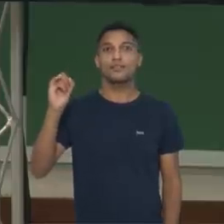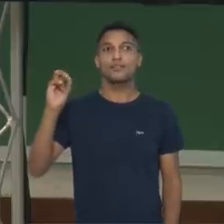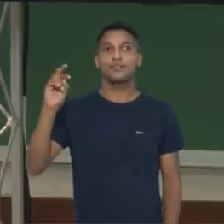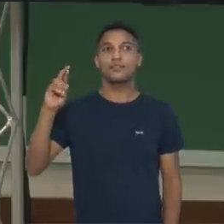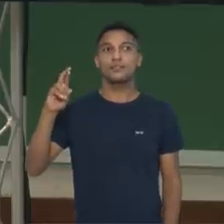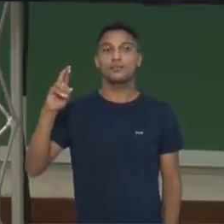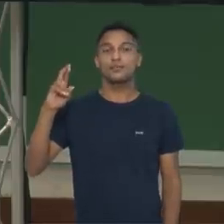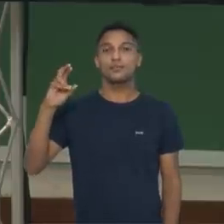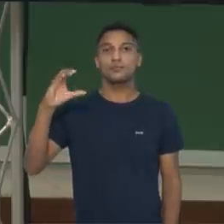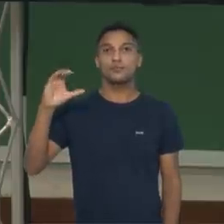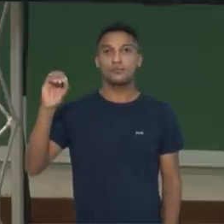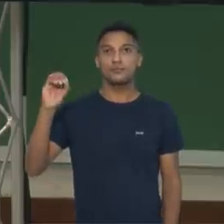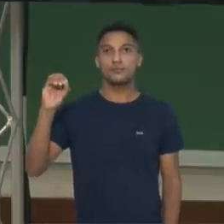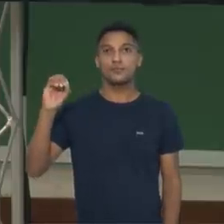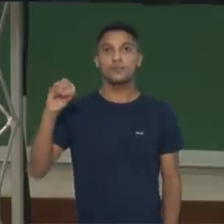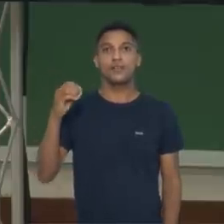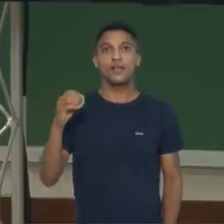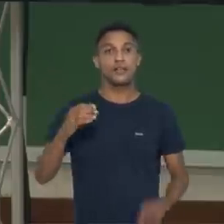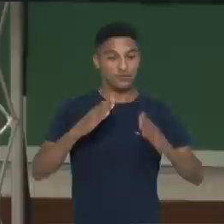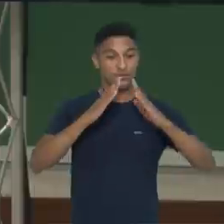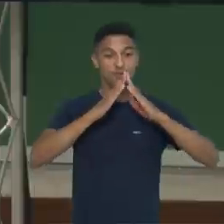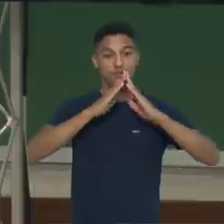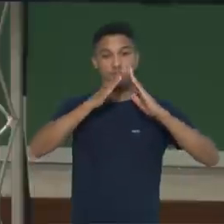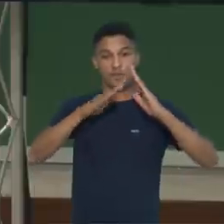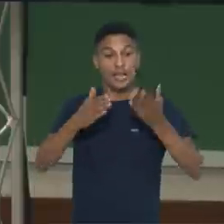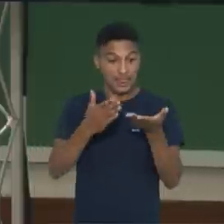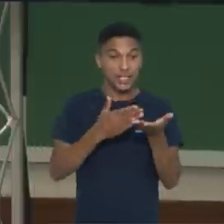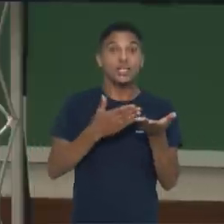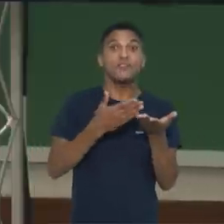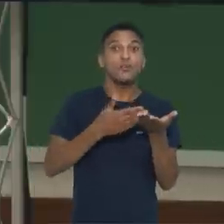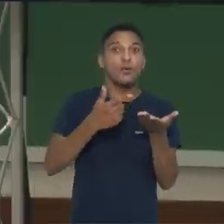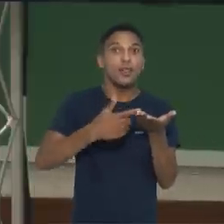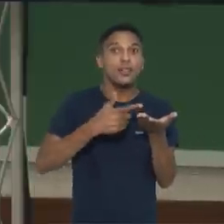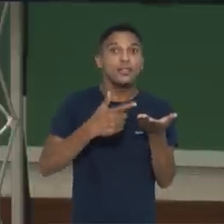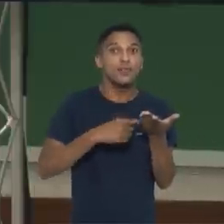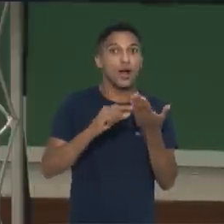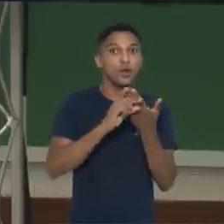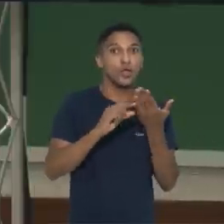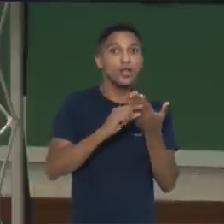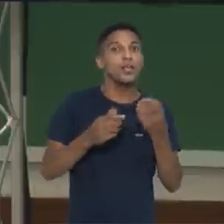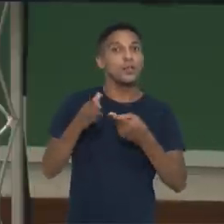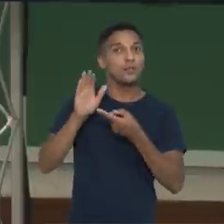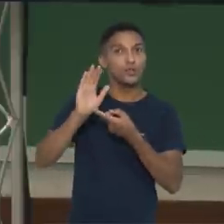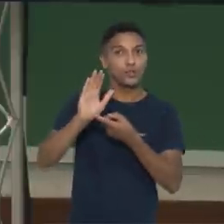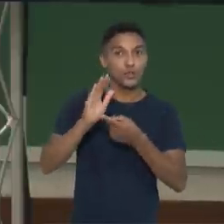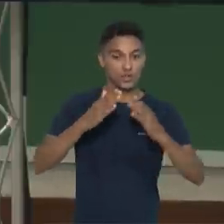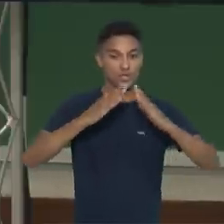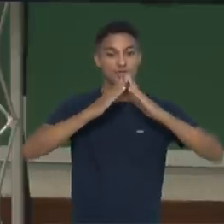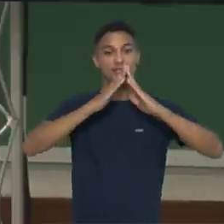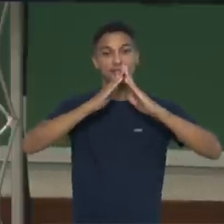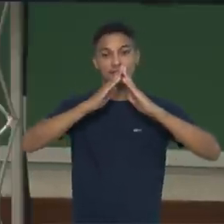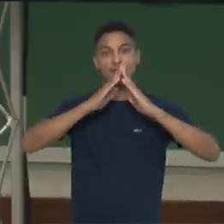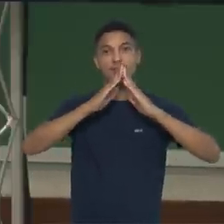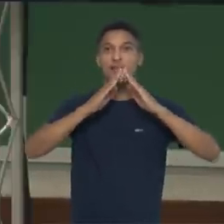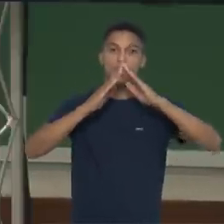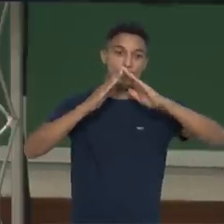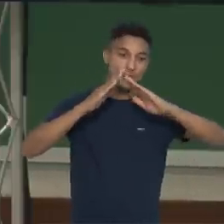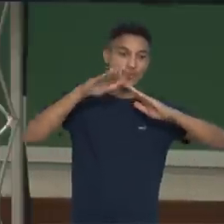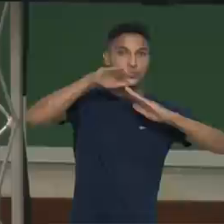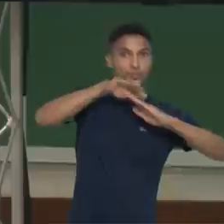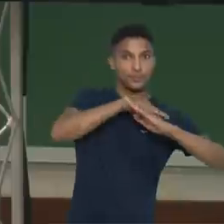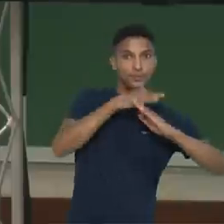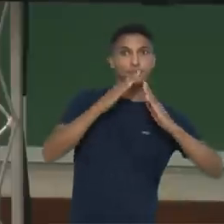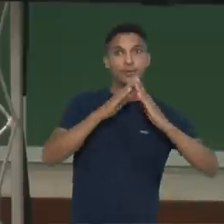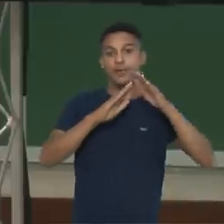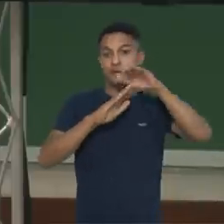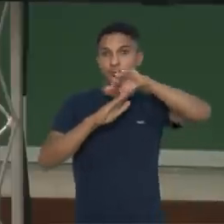né, toda a estrutura da lona do circo, a cerca em volta, delimitando o espaço, né, para ter a bilheteria e o